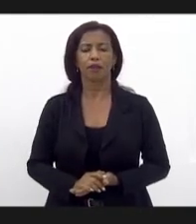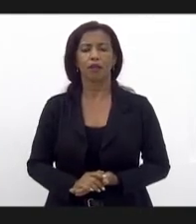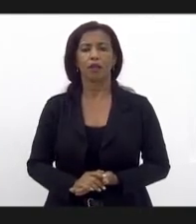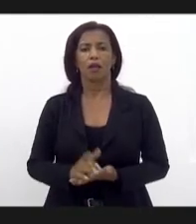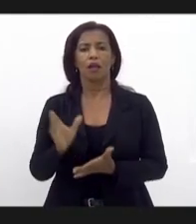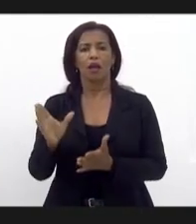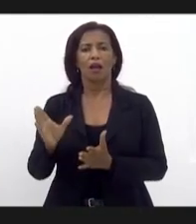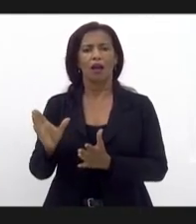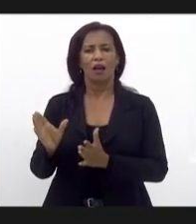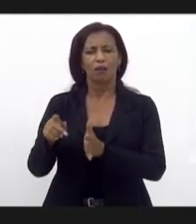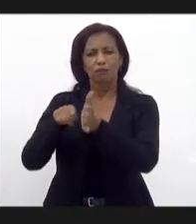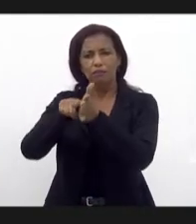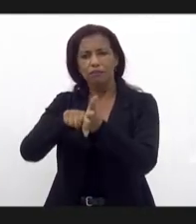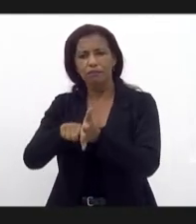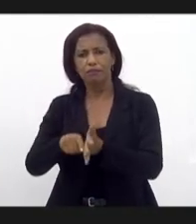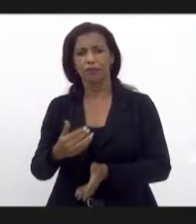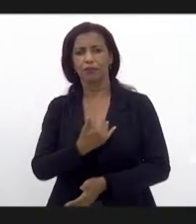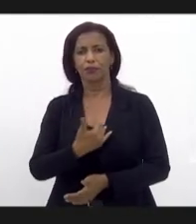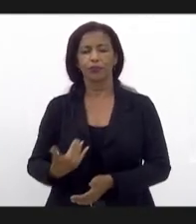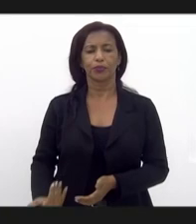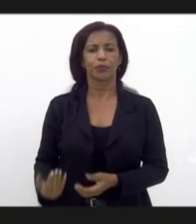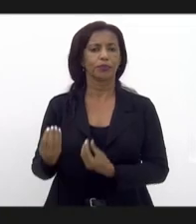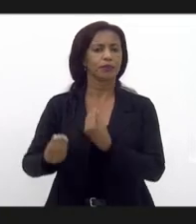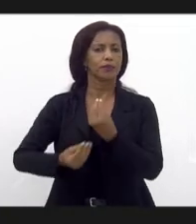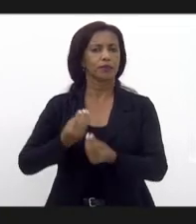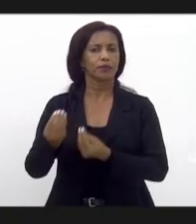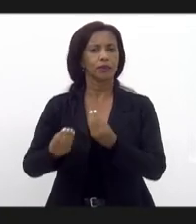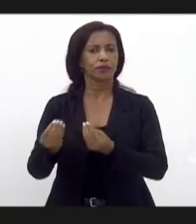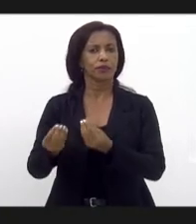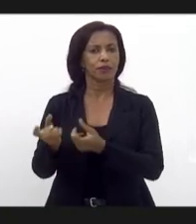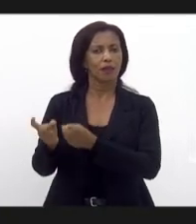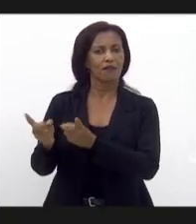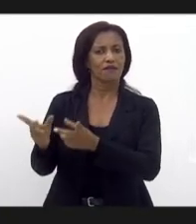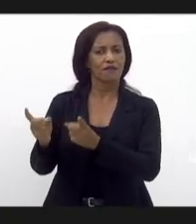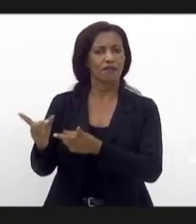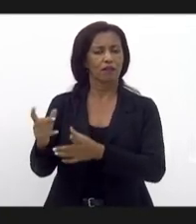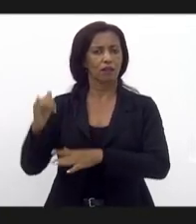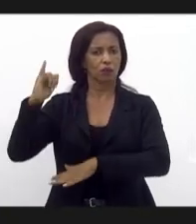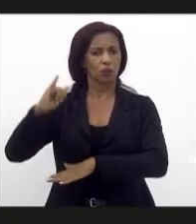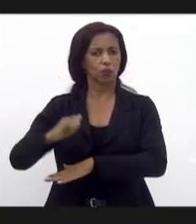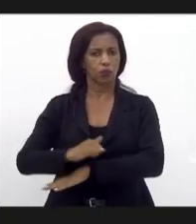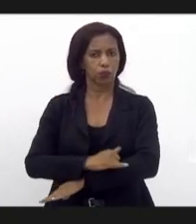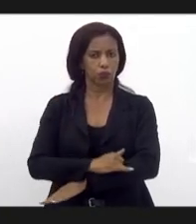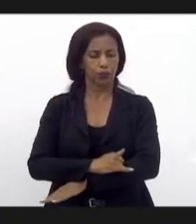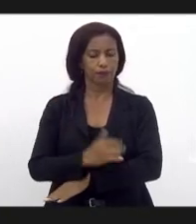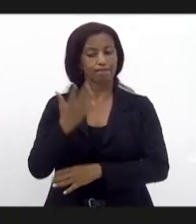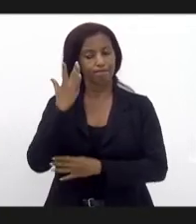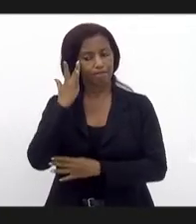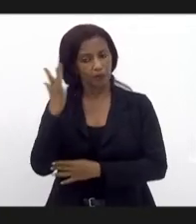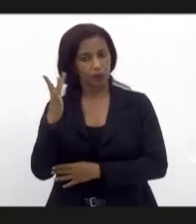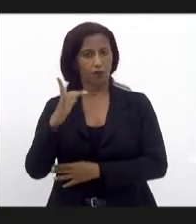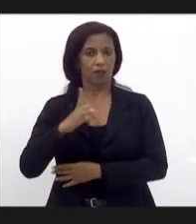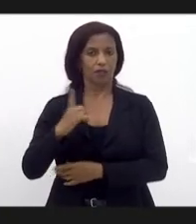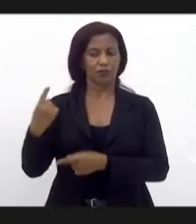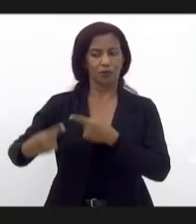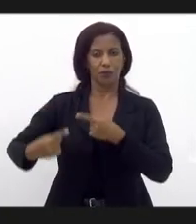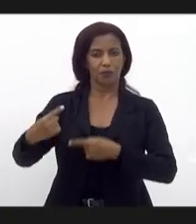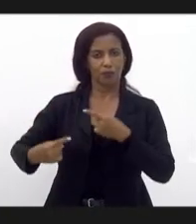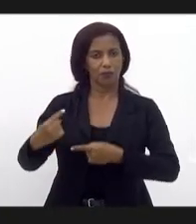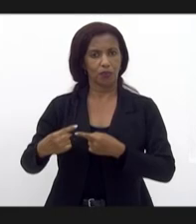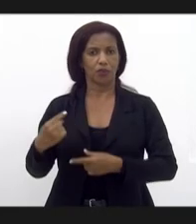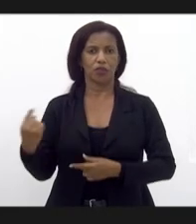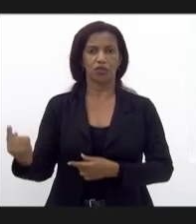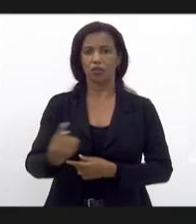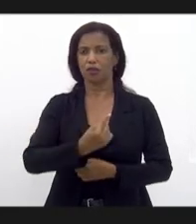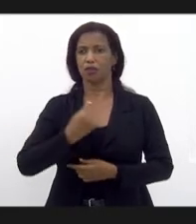consulta pública sobre essa concessão do Santos Dumont, né? Eu acho que tem uma ação política nossa, mas a gente